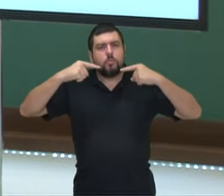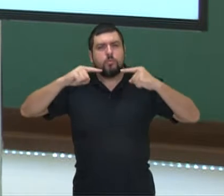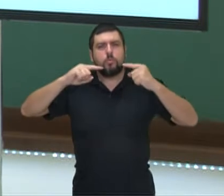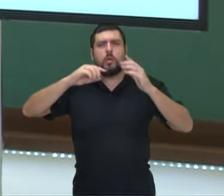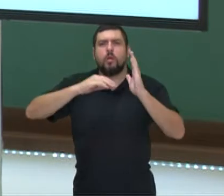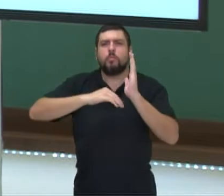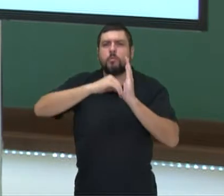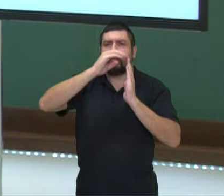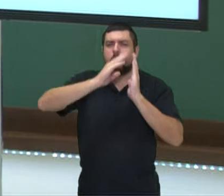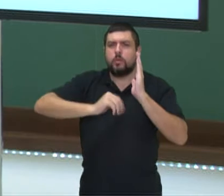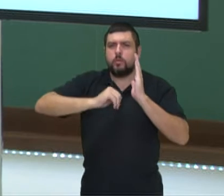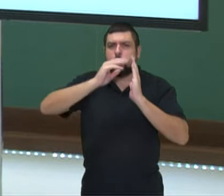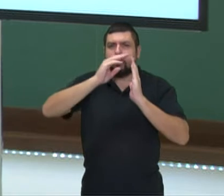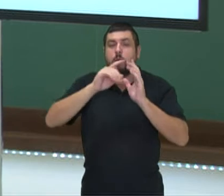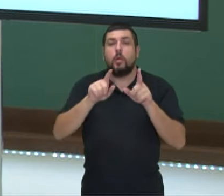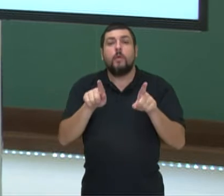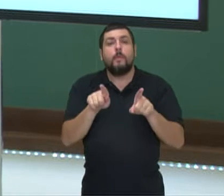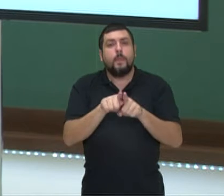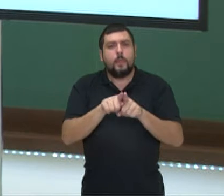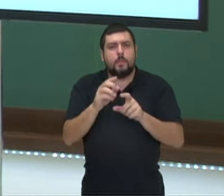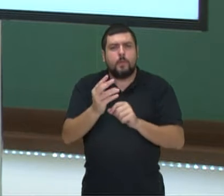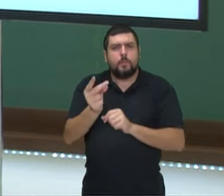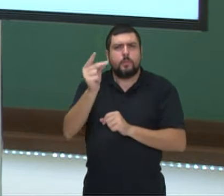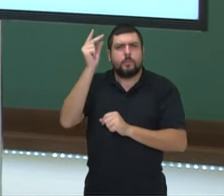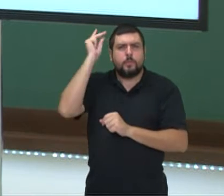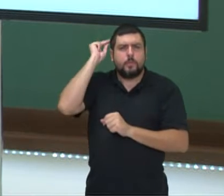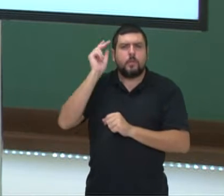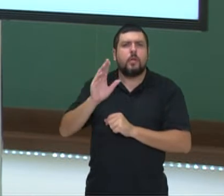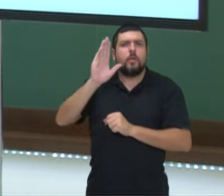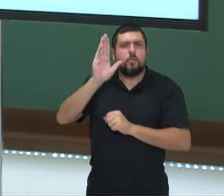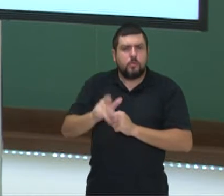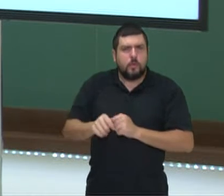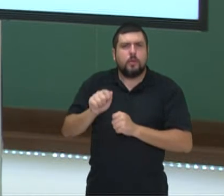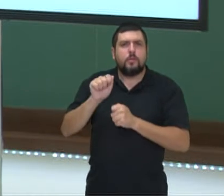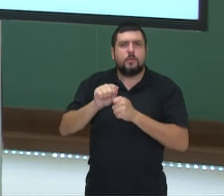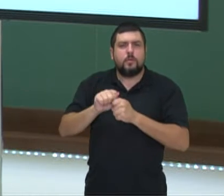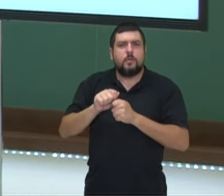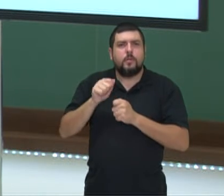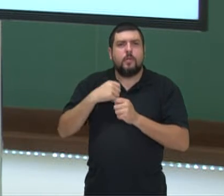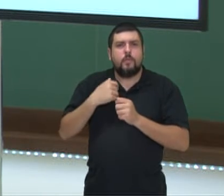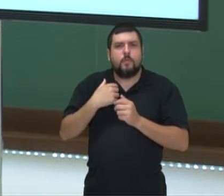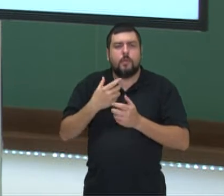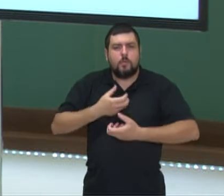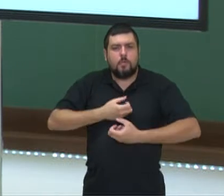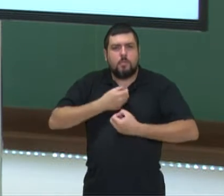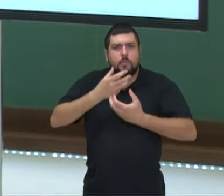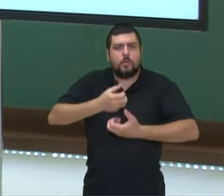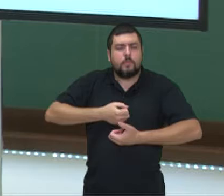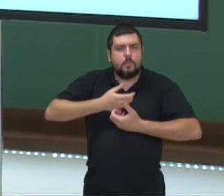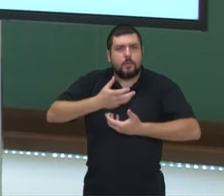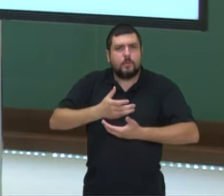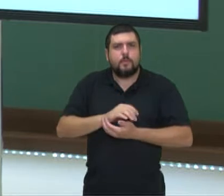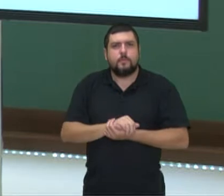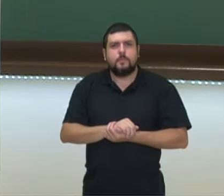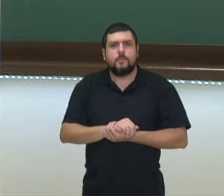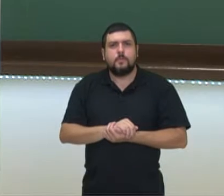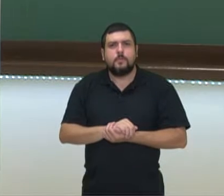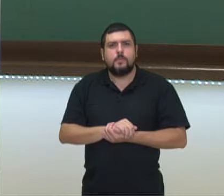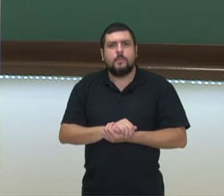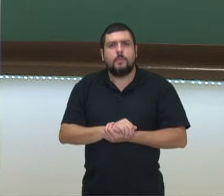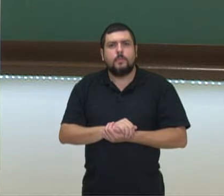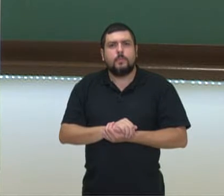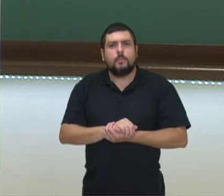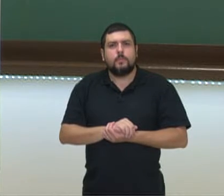isso o homem da pré-história também já fazia, né? Ele também se expressava através da arte. Portanto, né, a